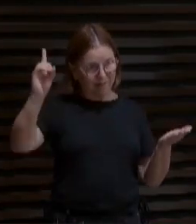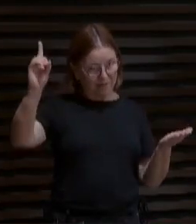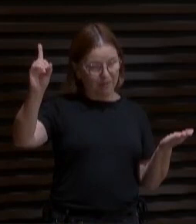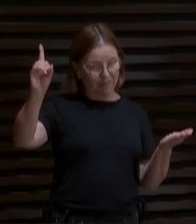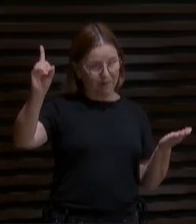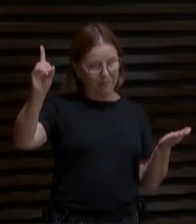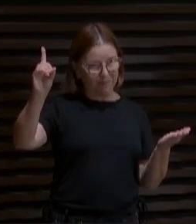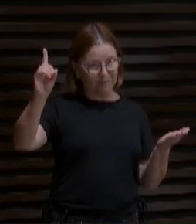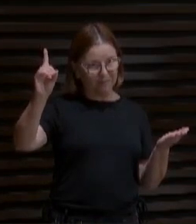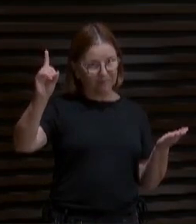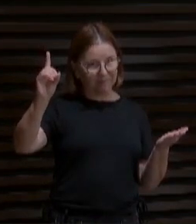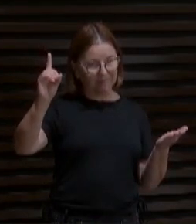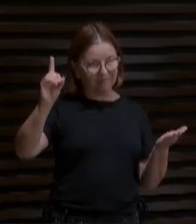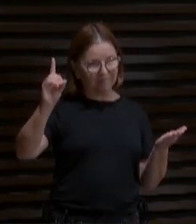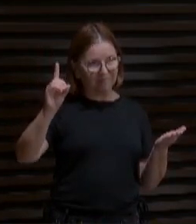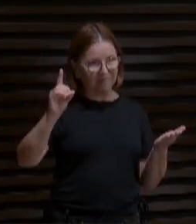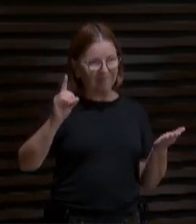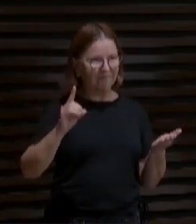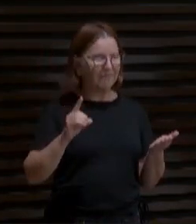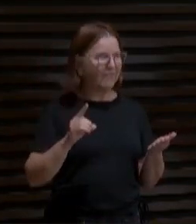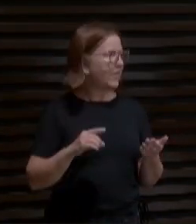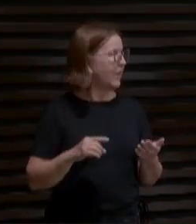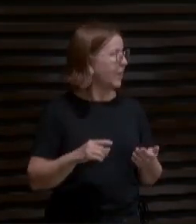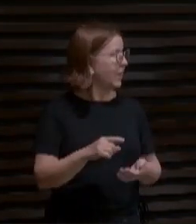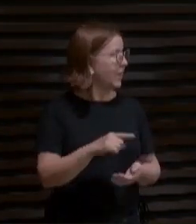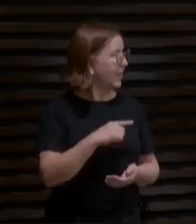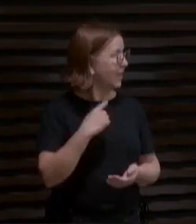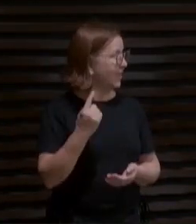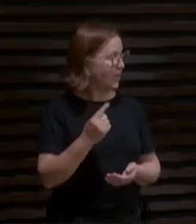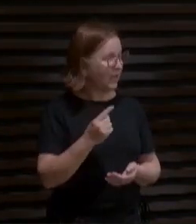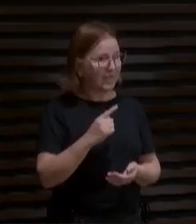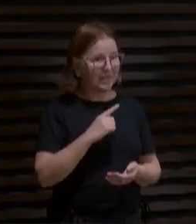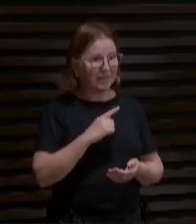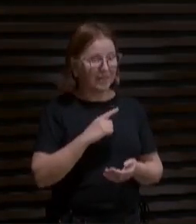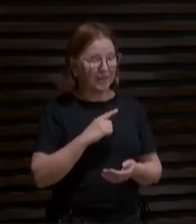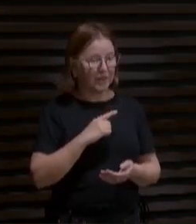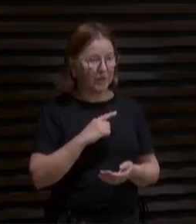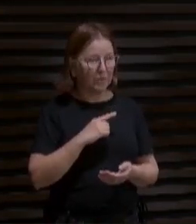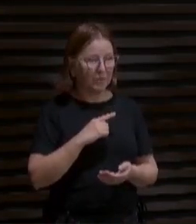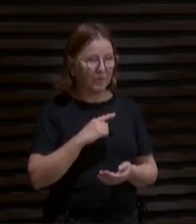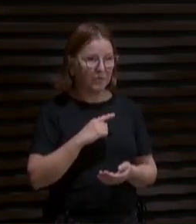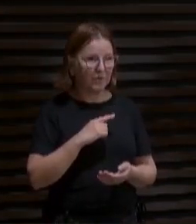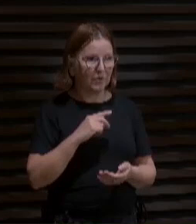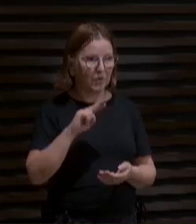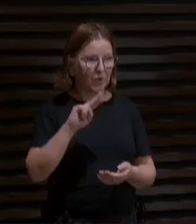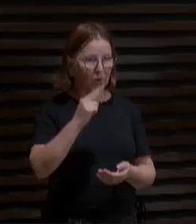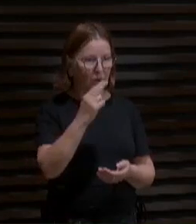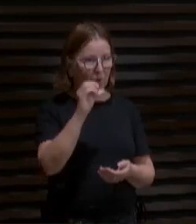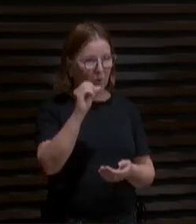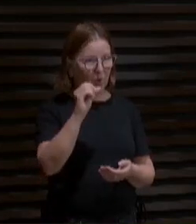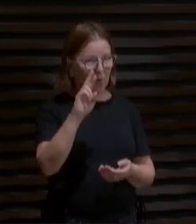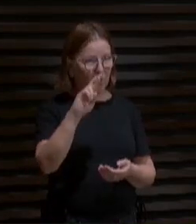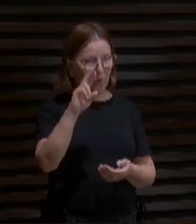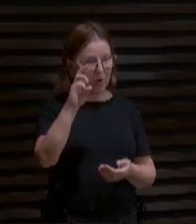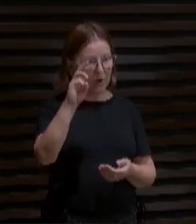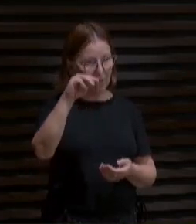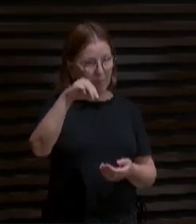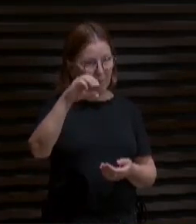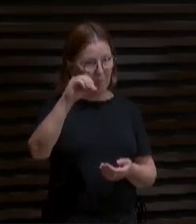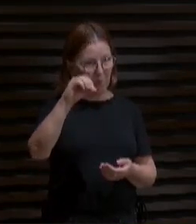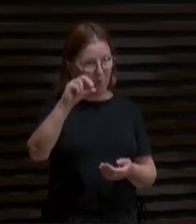É interessante isso. Nós produzimos o hormônio do bem-estar ao ler a